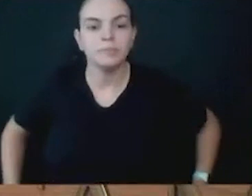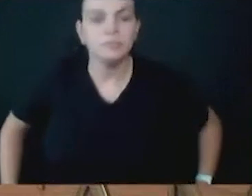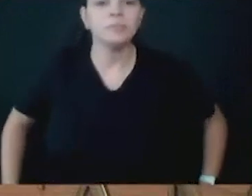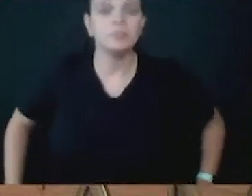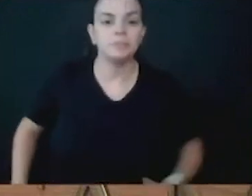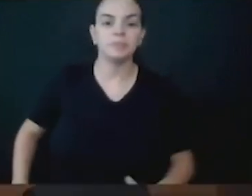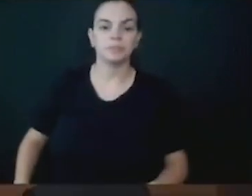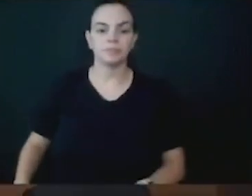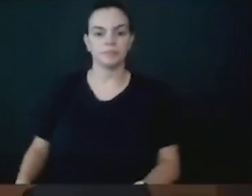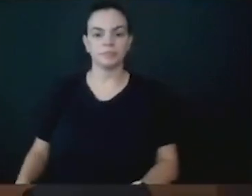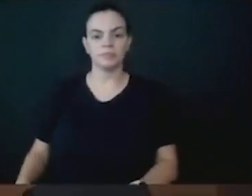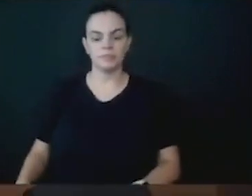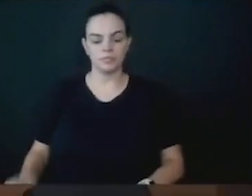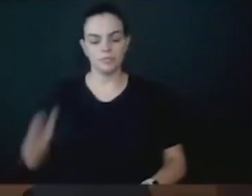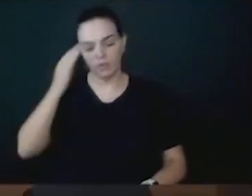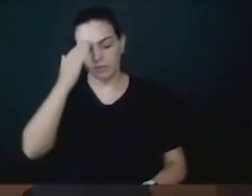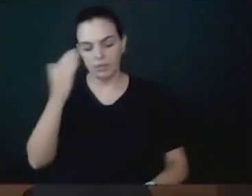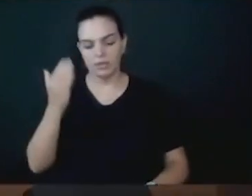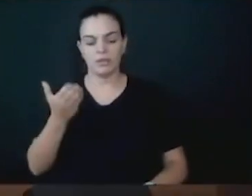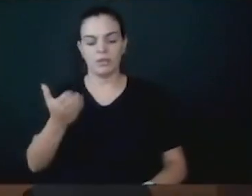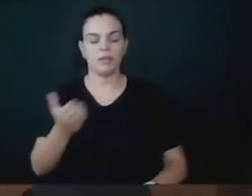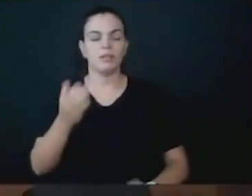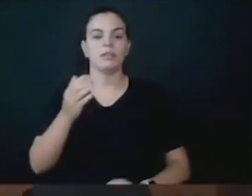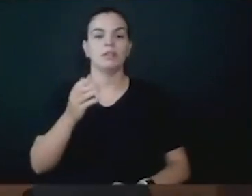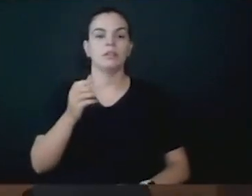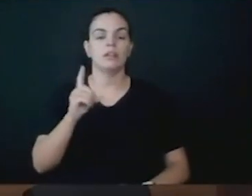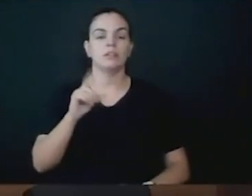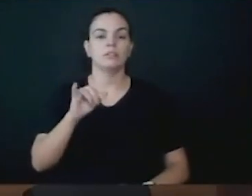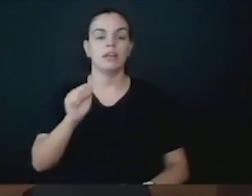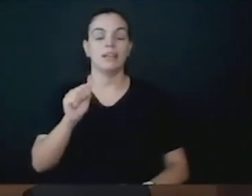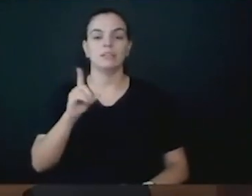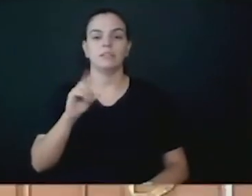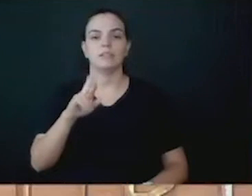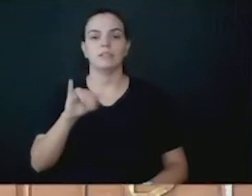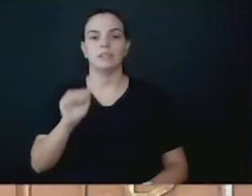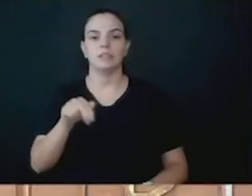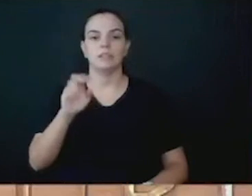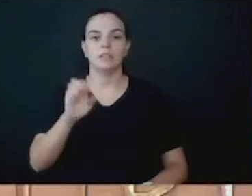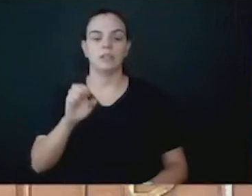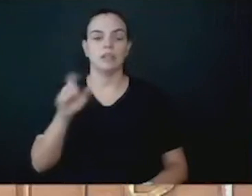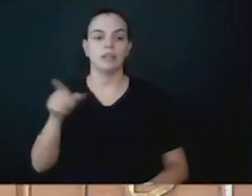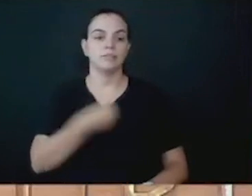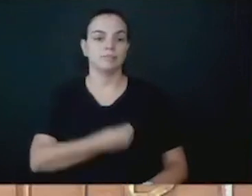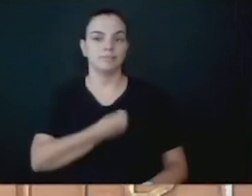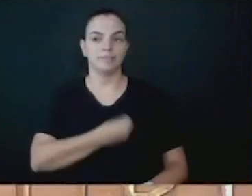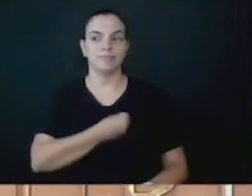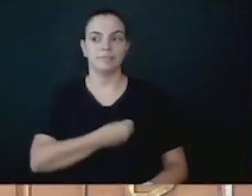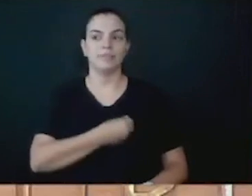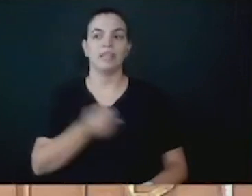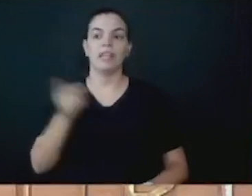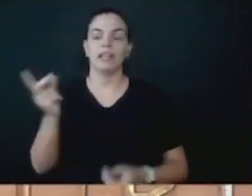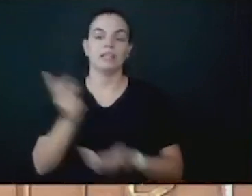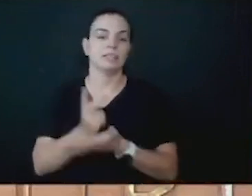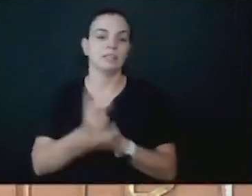Agradeço a apresentação da senhora Adriane Cristina dos Santos. Sempre com muita maestria faz